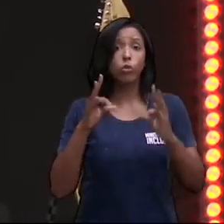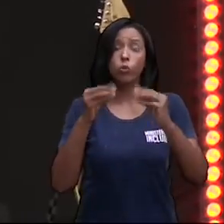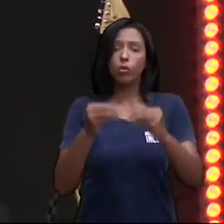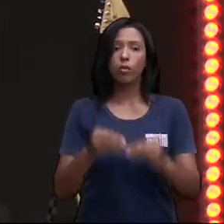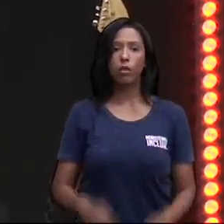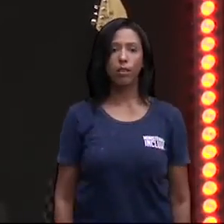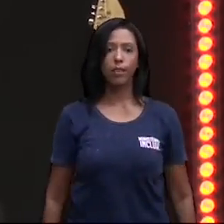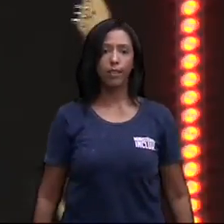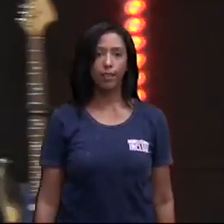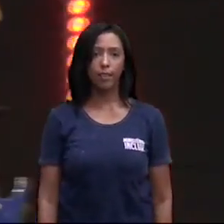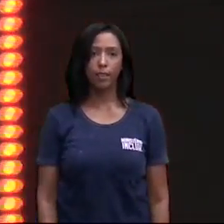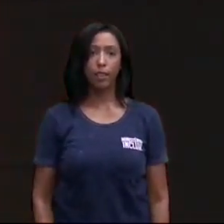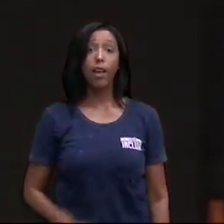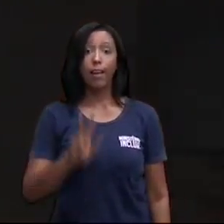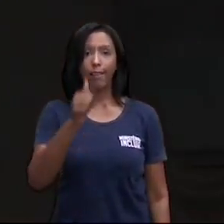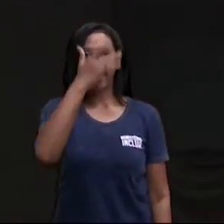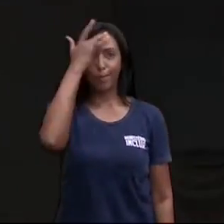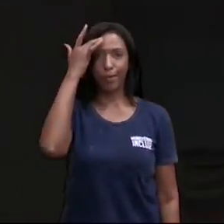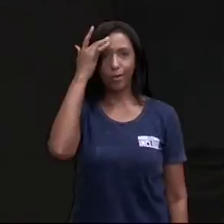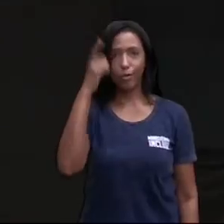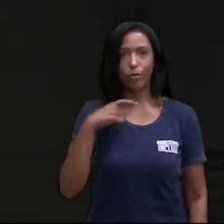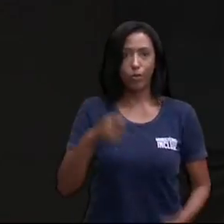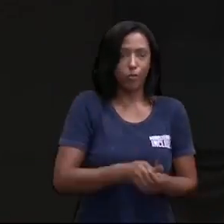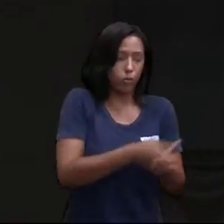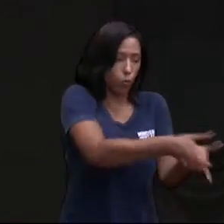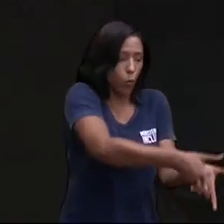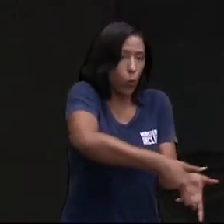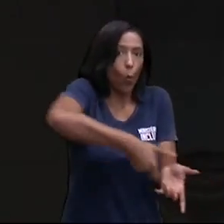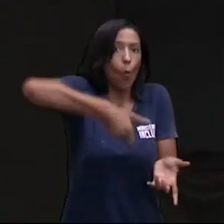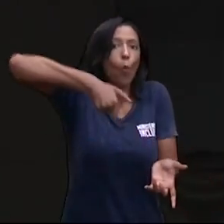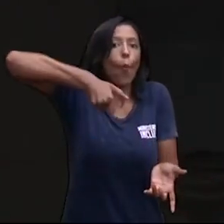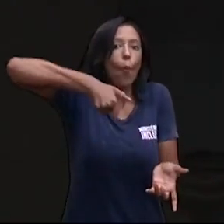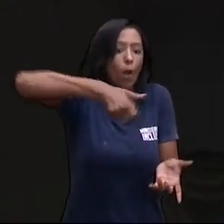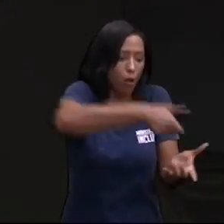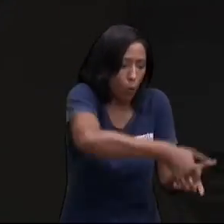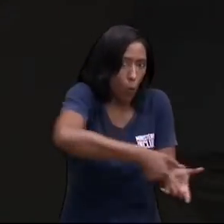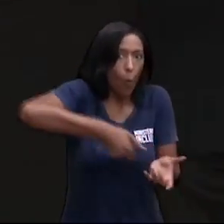e vai ver alguém vai lá e bota um sugador e